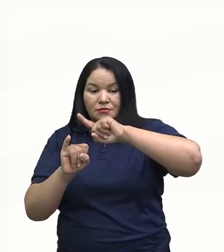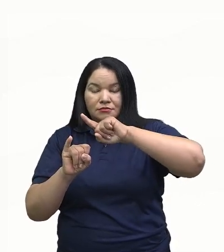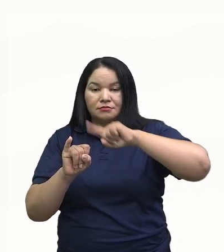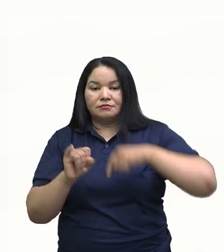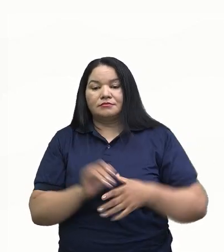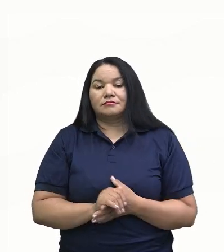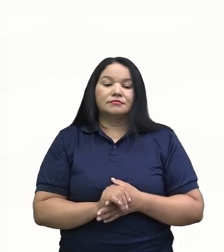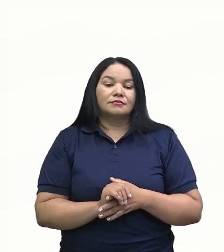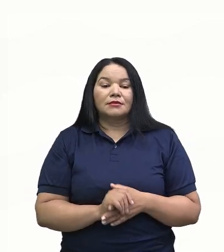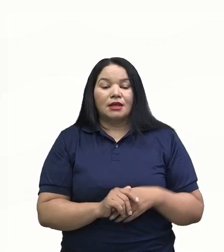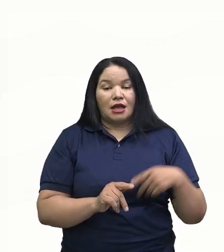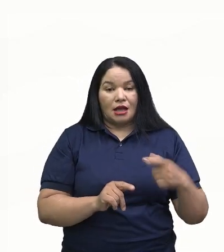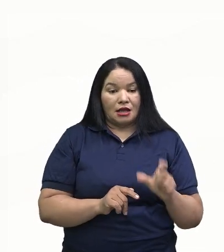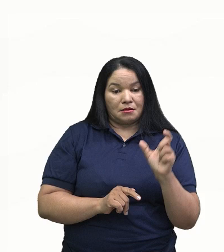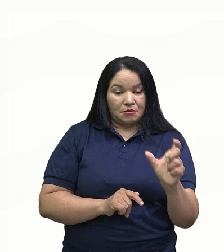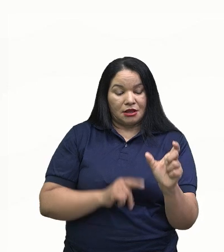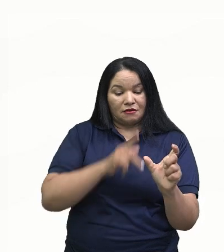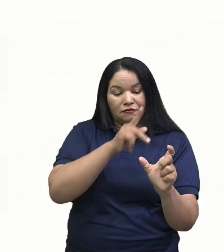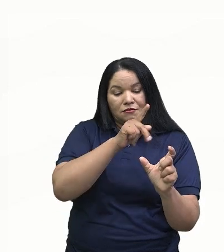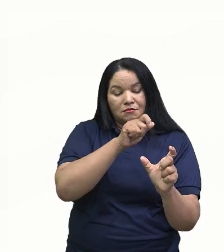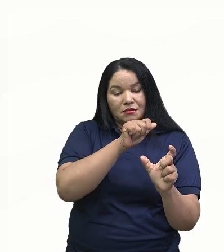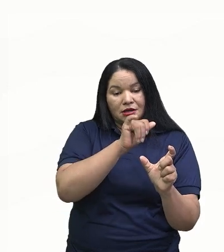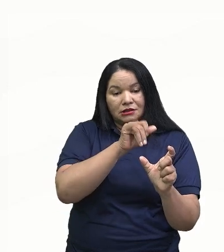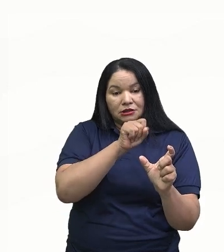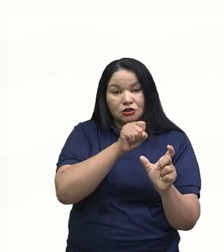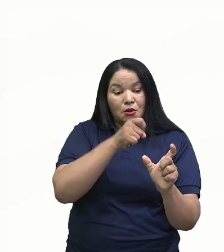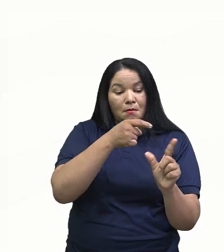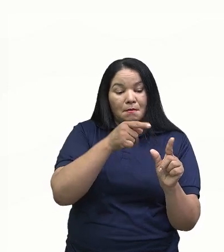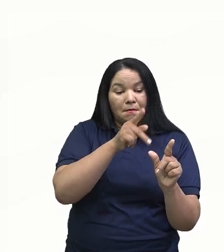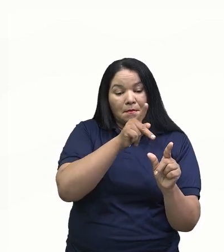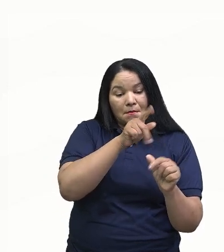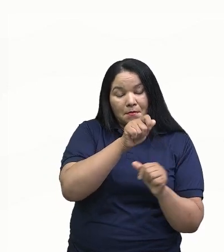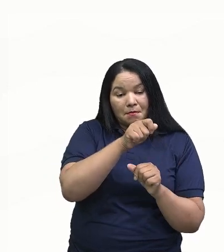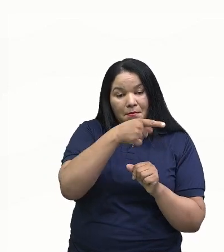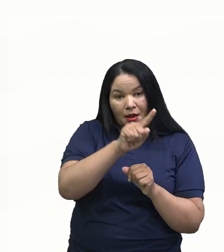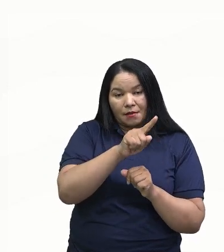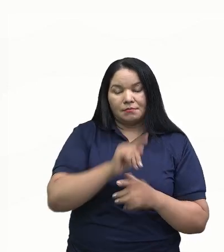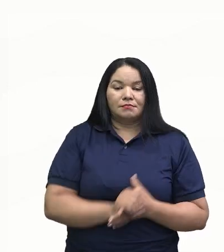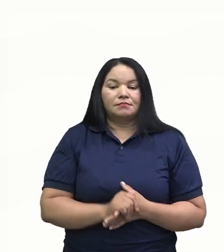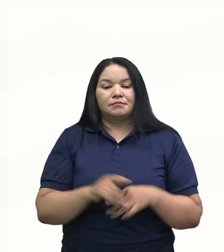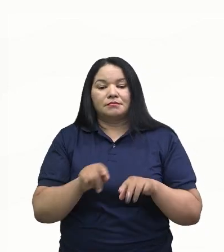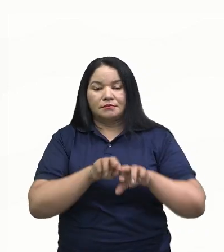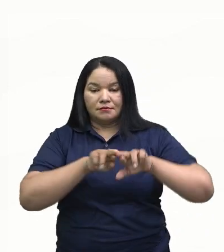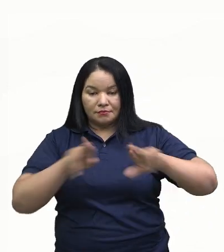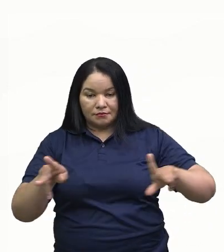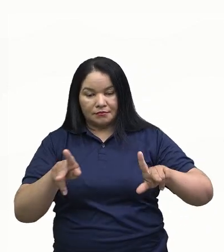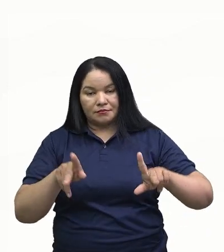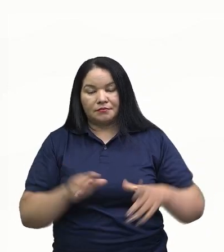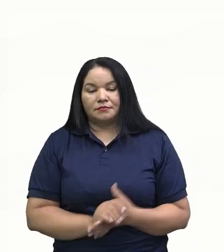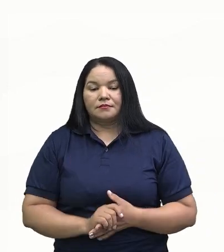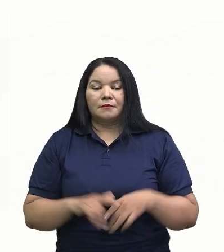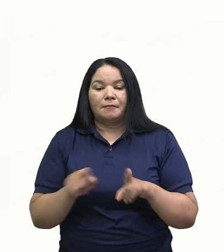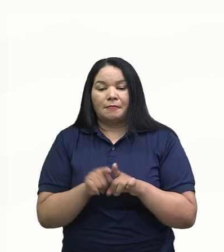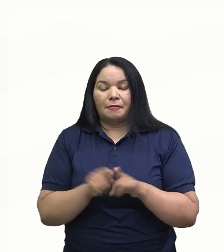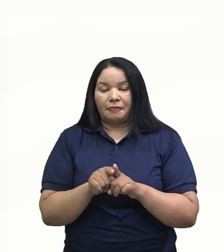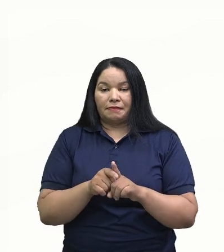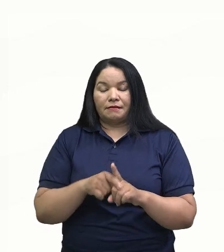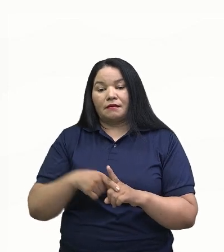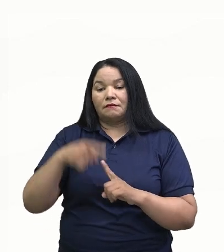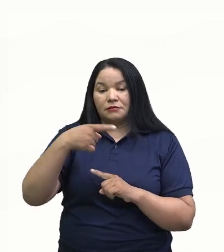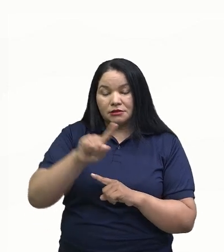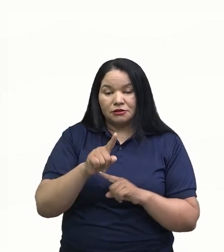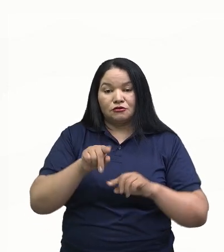acento tônico é no pá. Perceberam? Que também o acento tônico das palavras, ele pode fazer